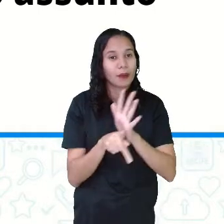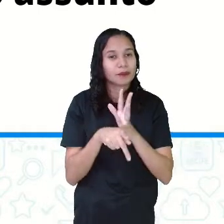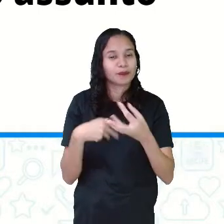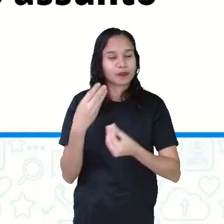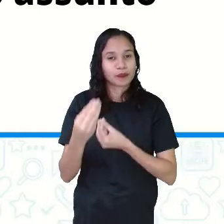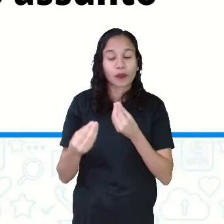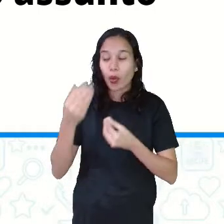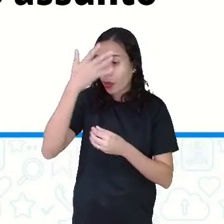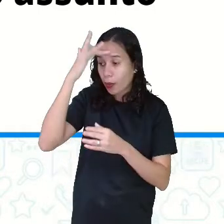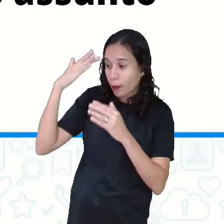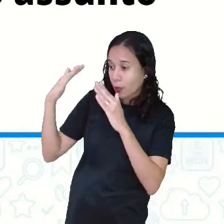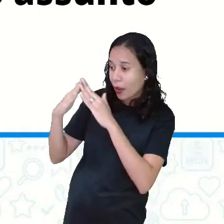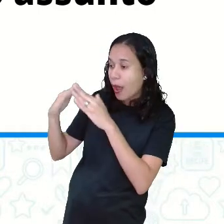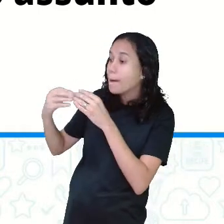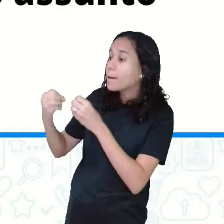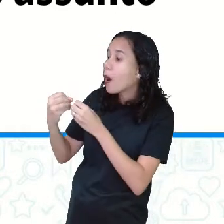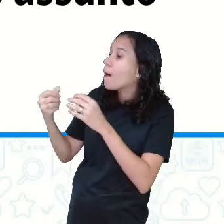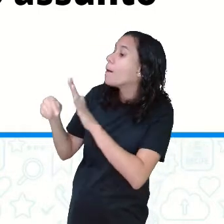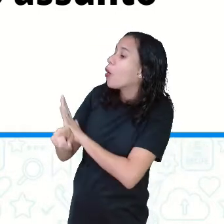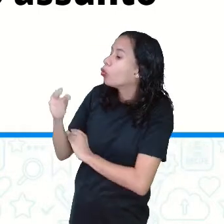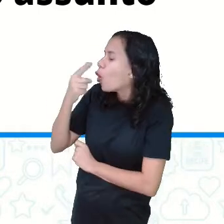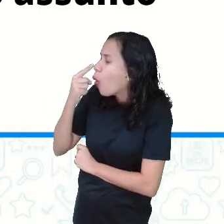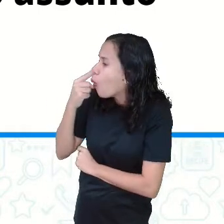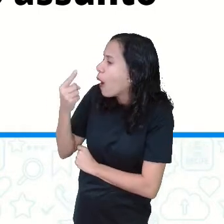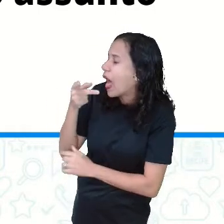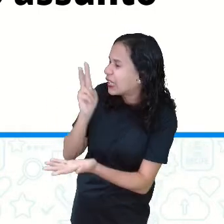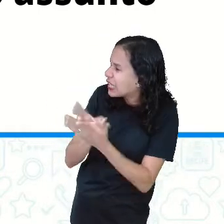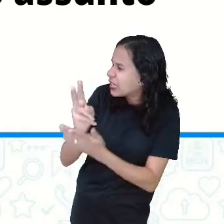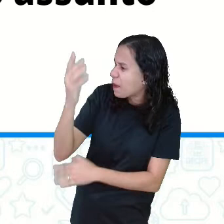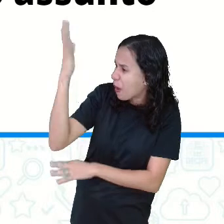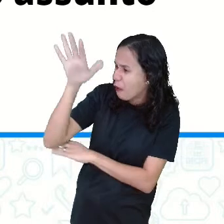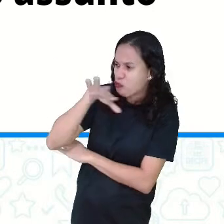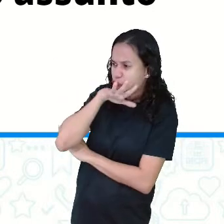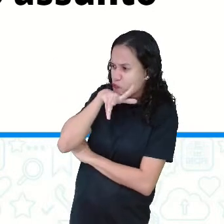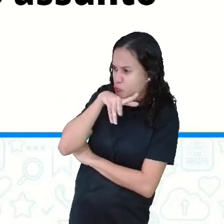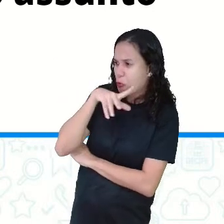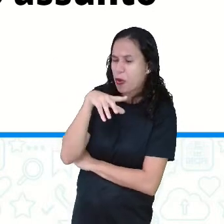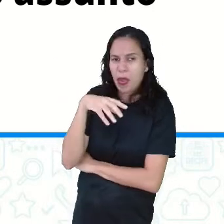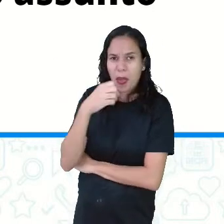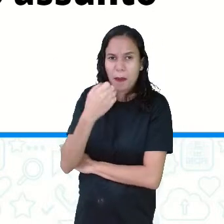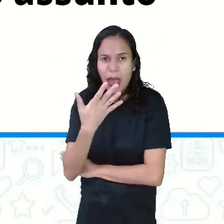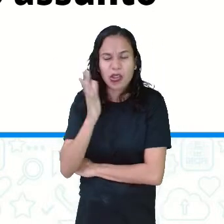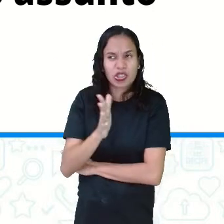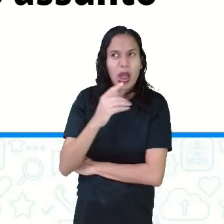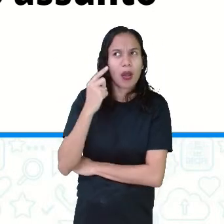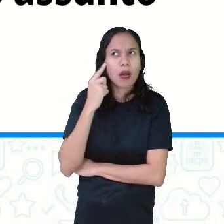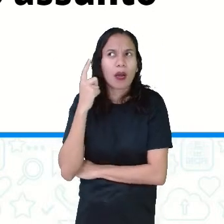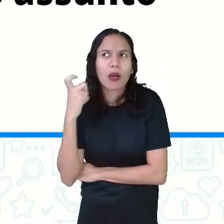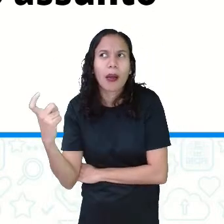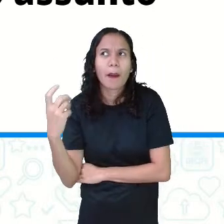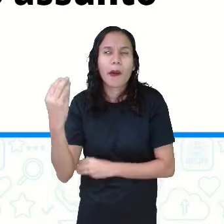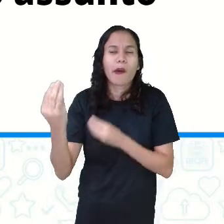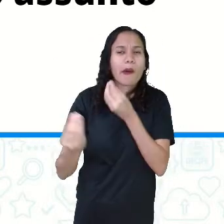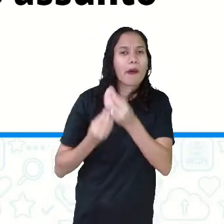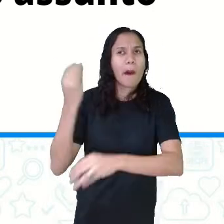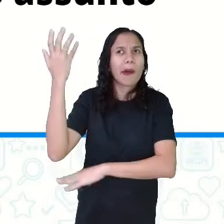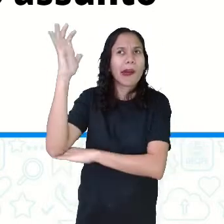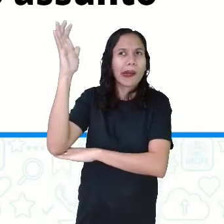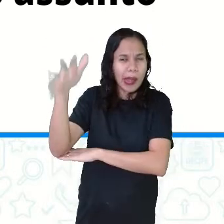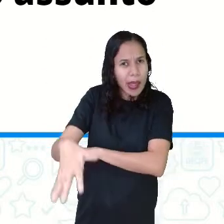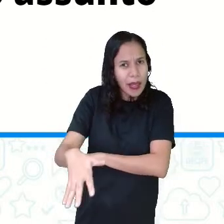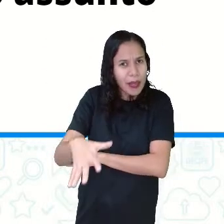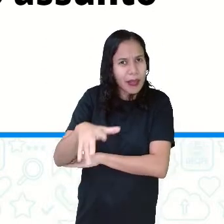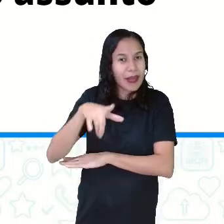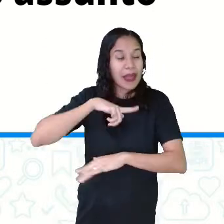na vizinhança, ele vai perguntar aos moradores se aquela árvore estava bem, se ela já estava mostrando sinais que poderia cair, se